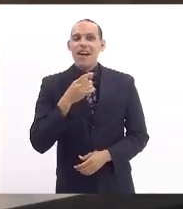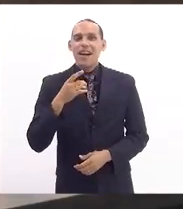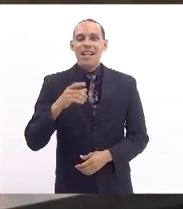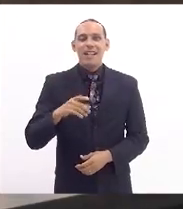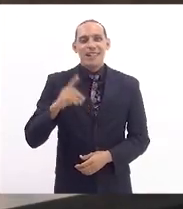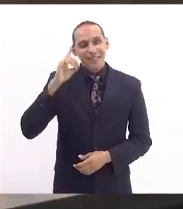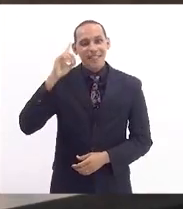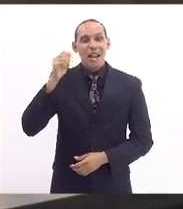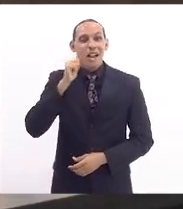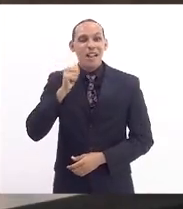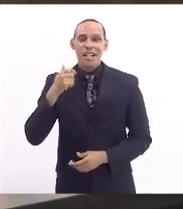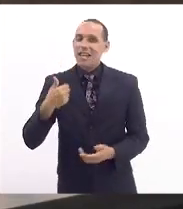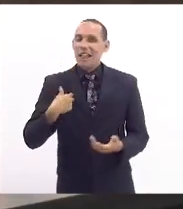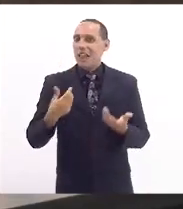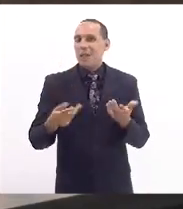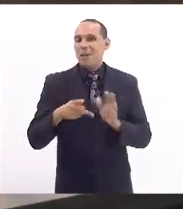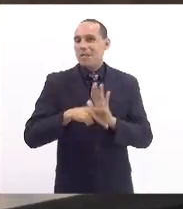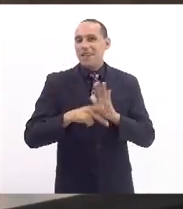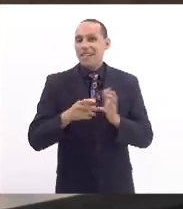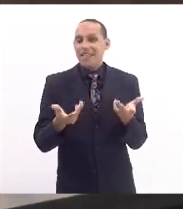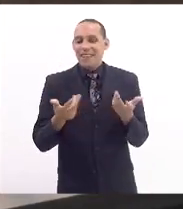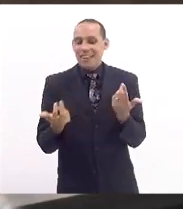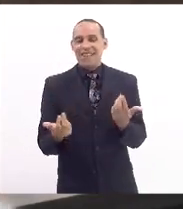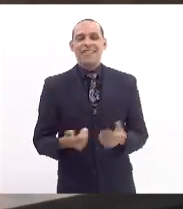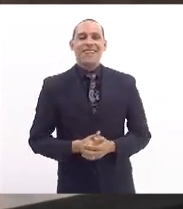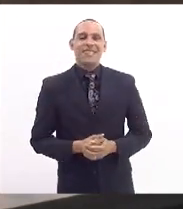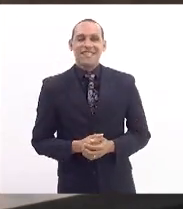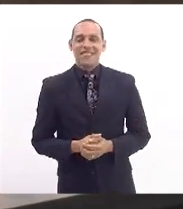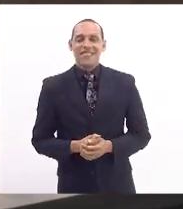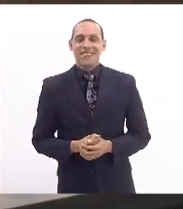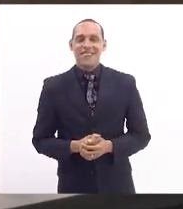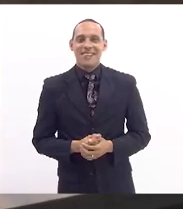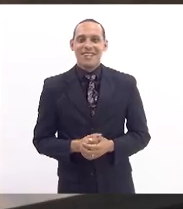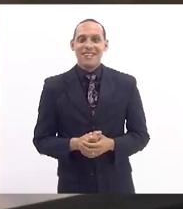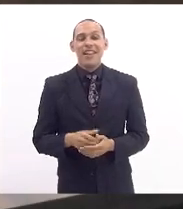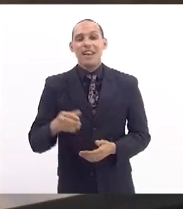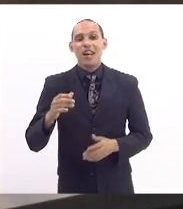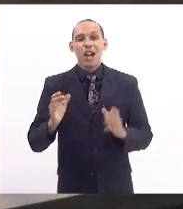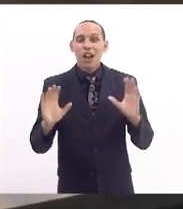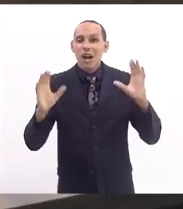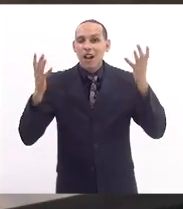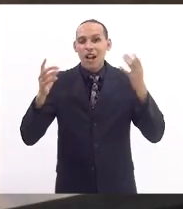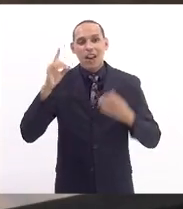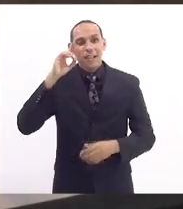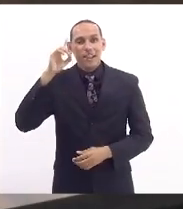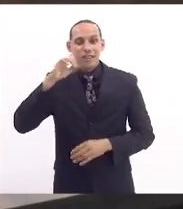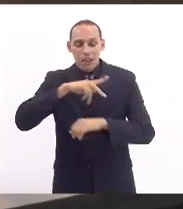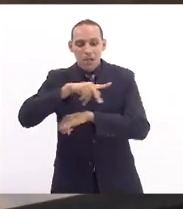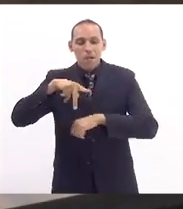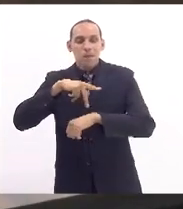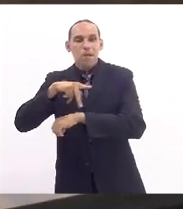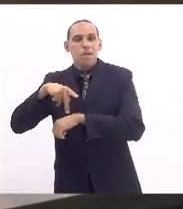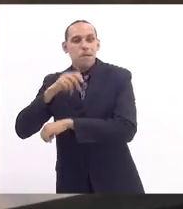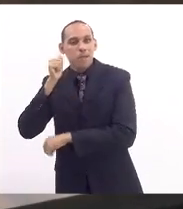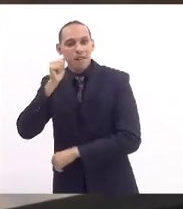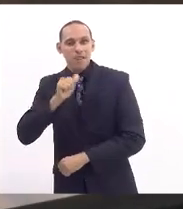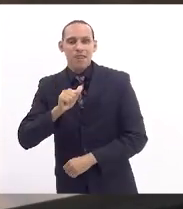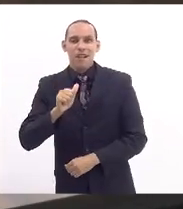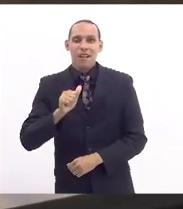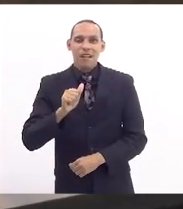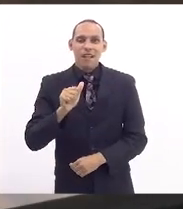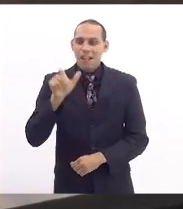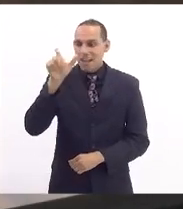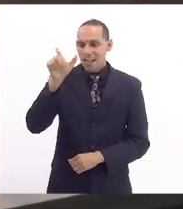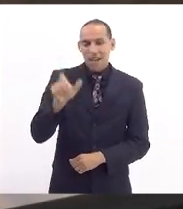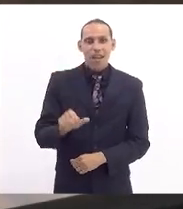das mulheres que ver até ser eu a fazer esse projeto em comemoração ao dia internacional da mulher que ela tem o